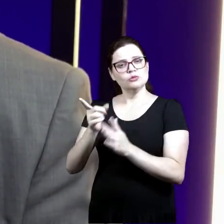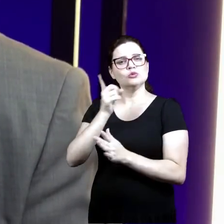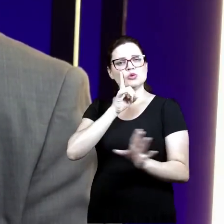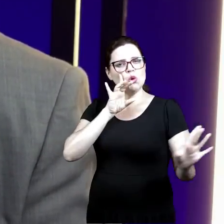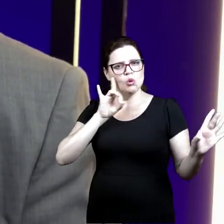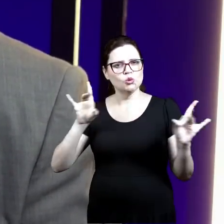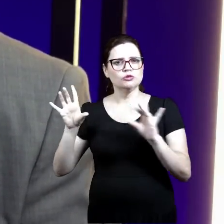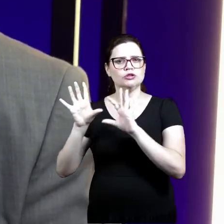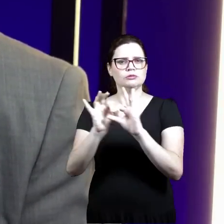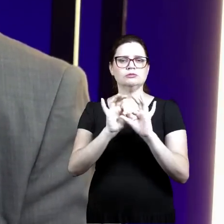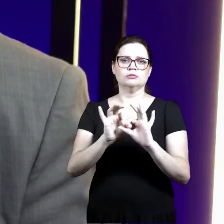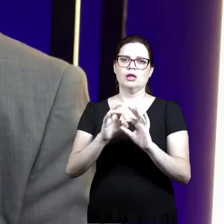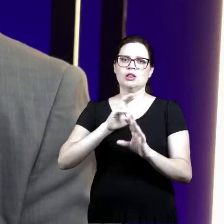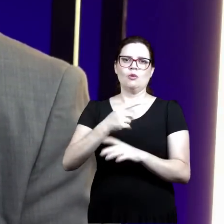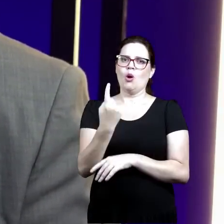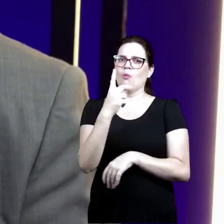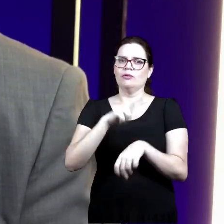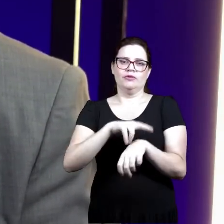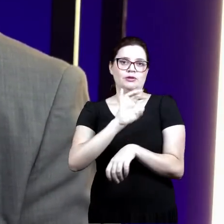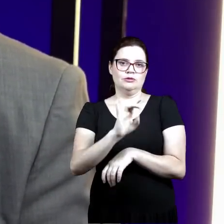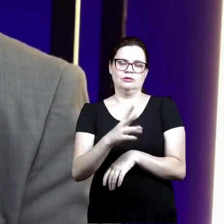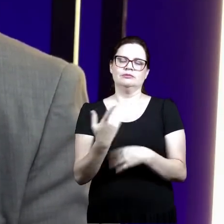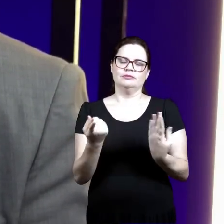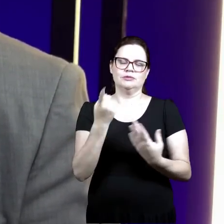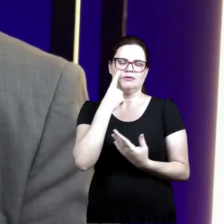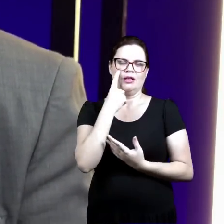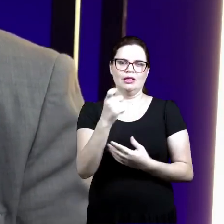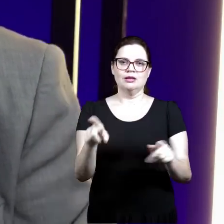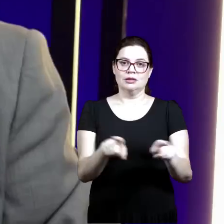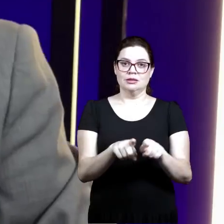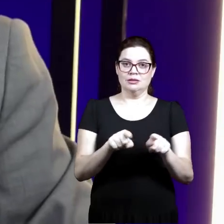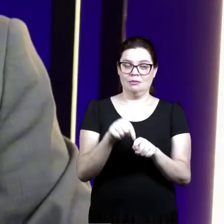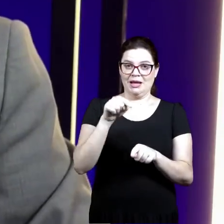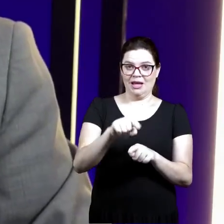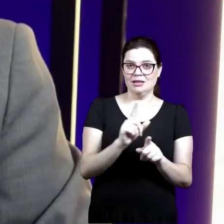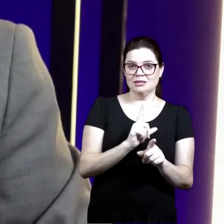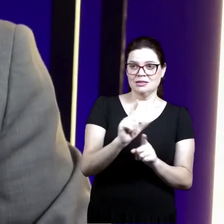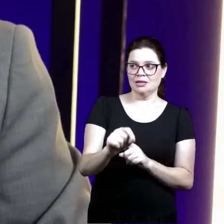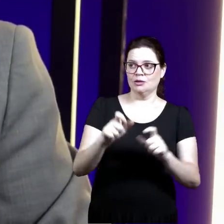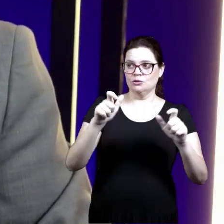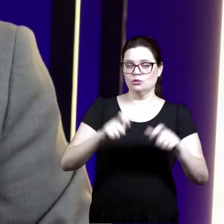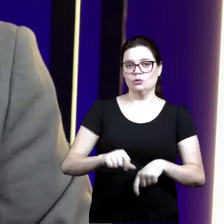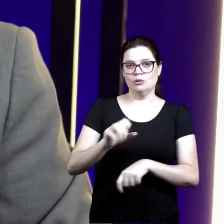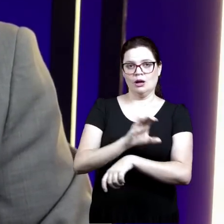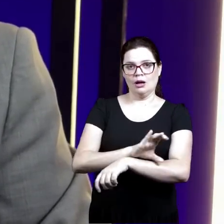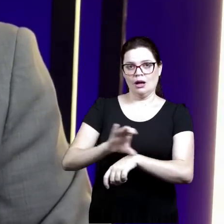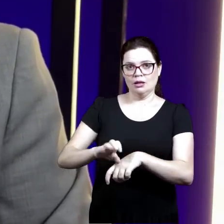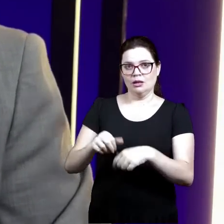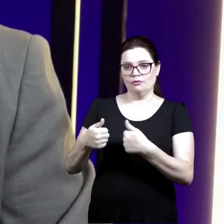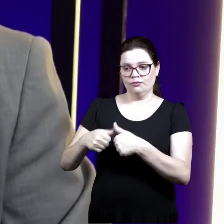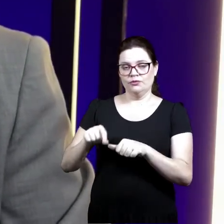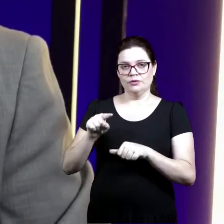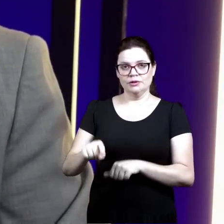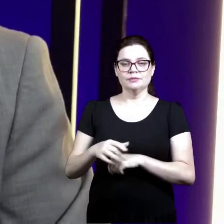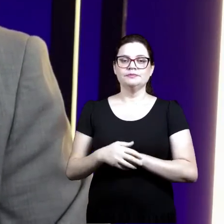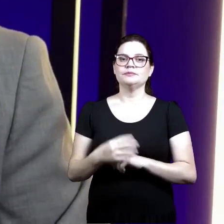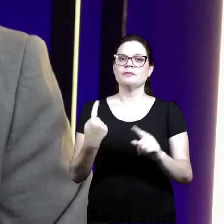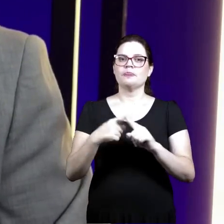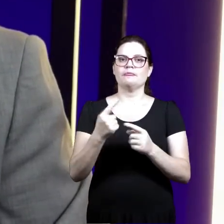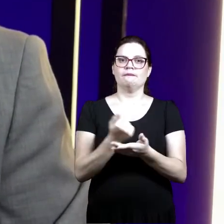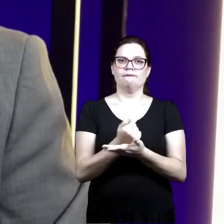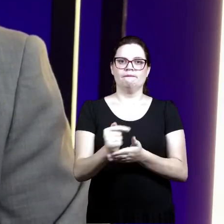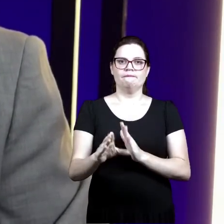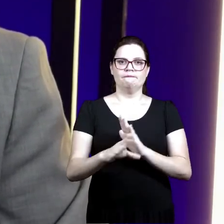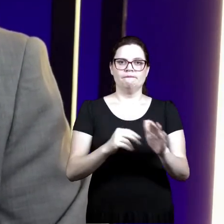sai, ele fica um tempo em Canaã, né? E é interessante que a cronologia bíblica, pastor Antônio, a gente lê lá,